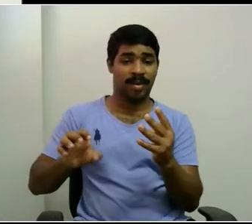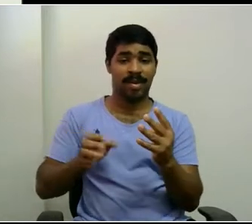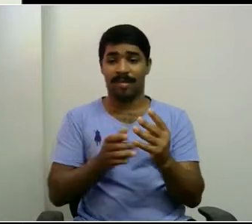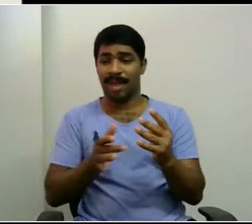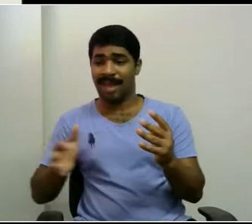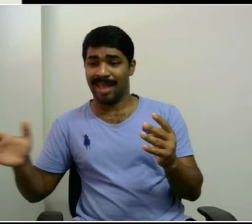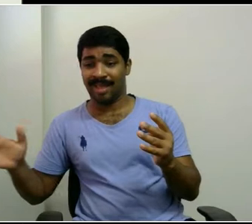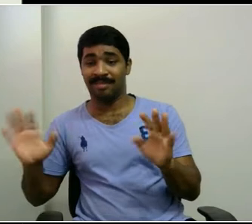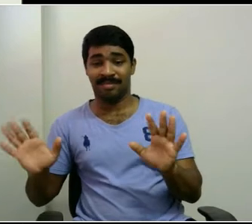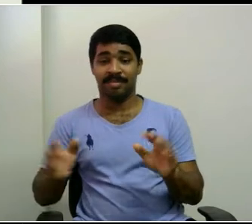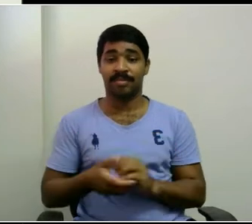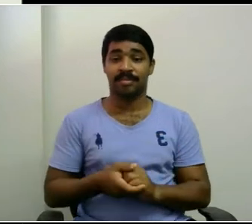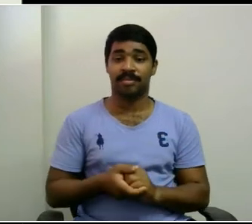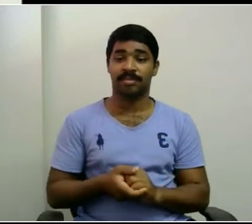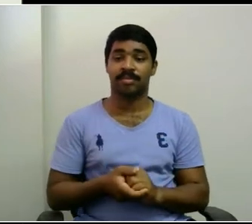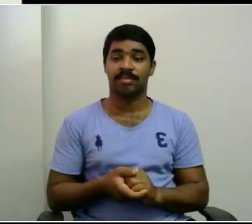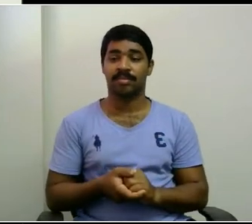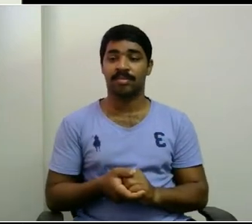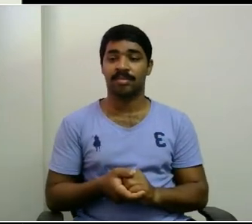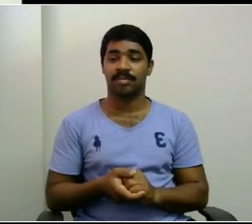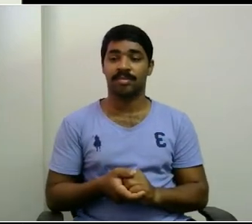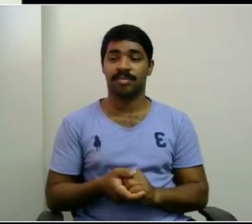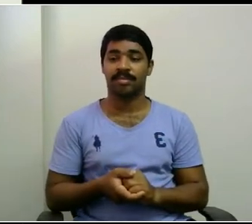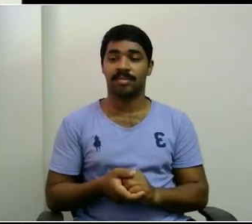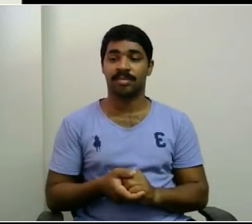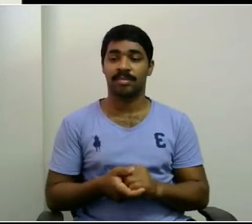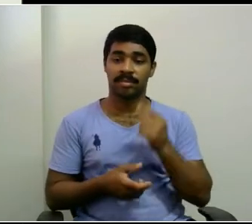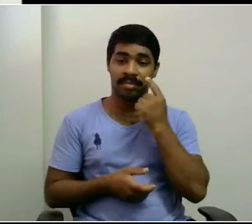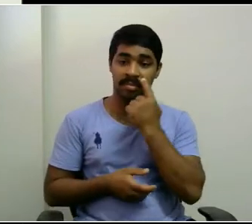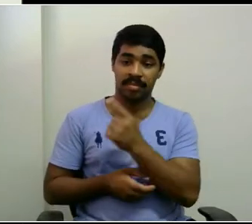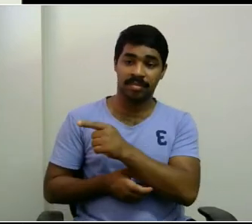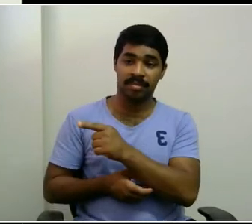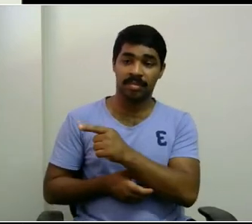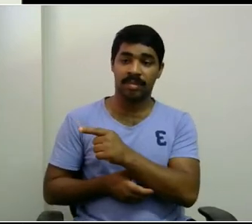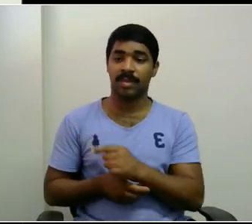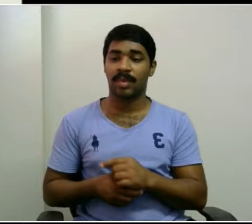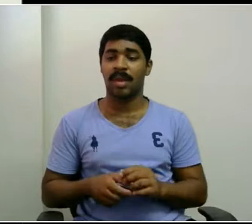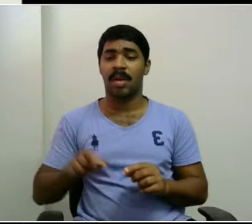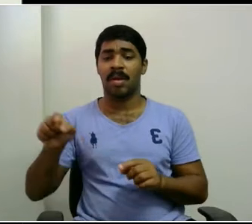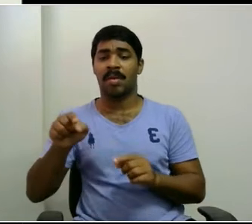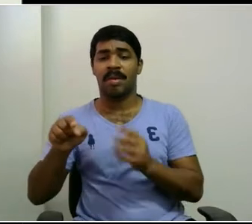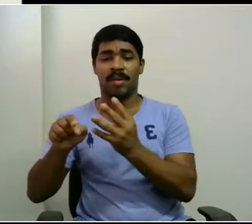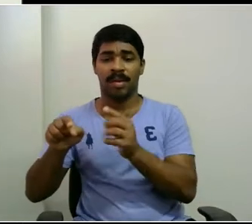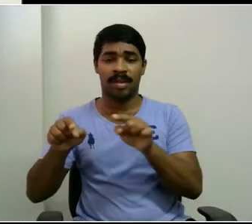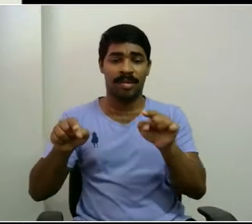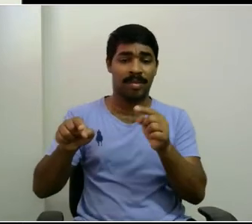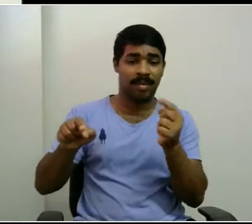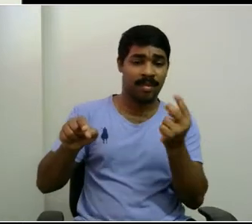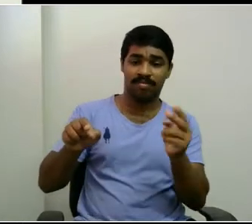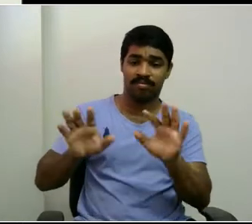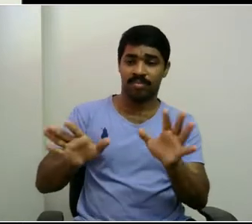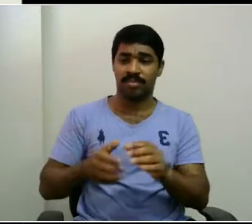né? Aqui ele começa no menos 4 e vai até o menos 2, aqui também não. Aqui ele está entre no